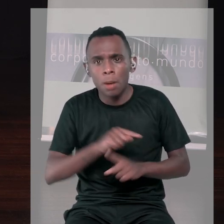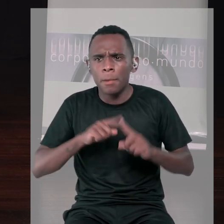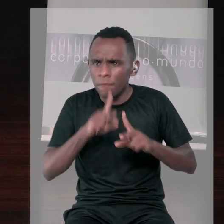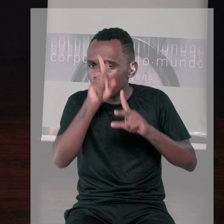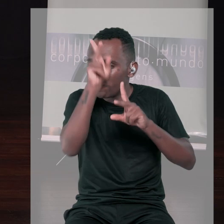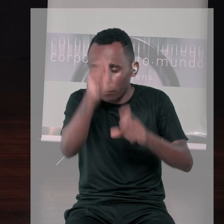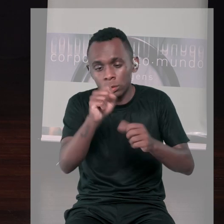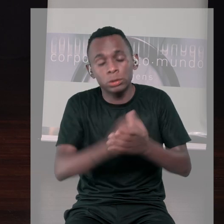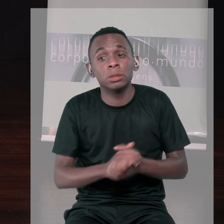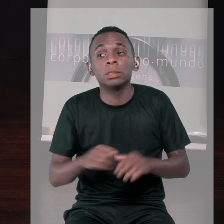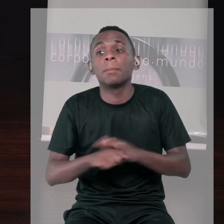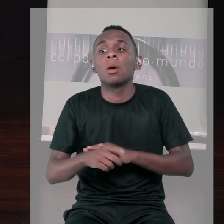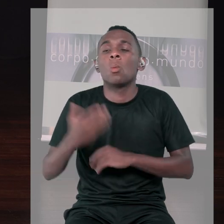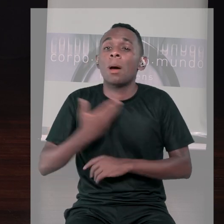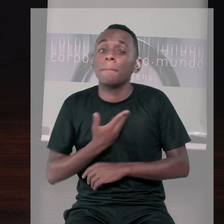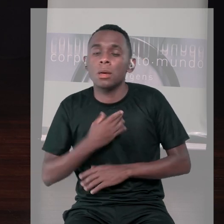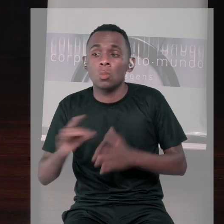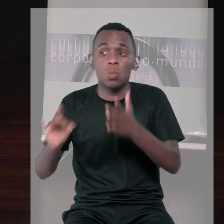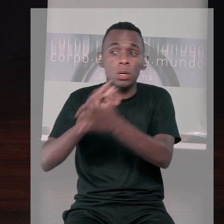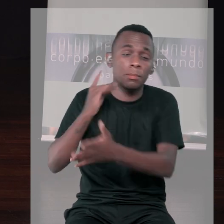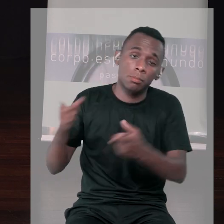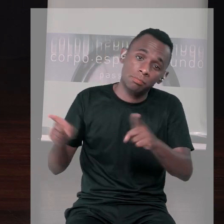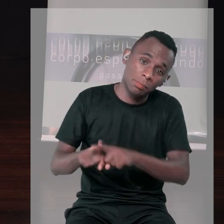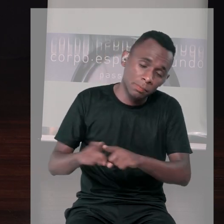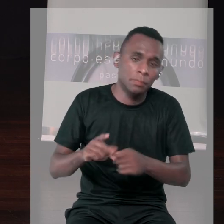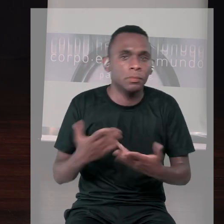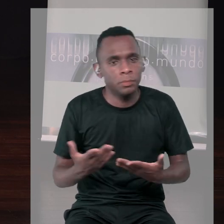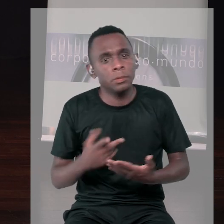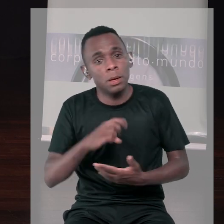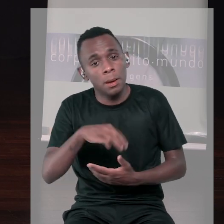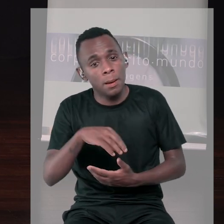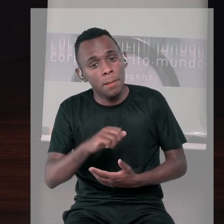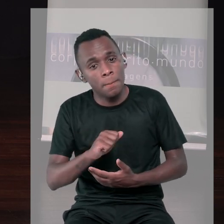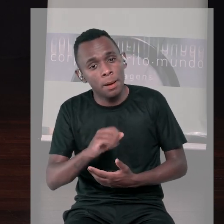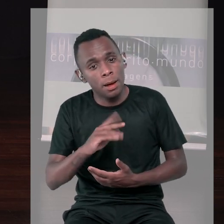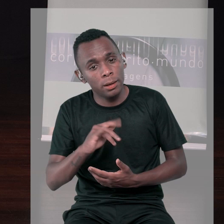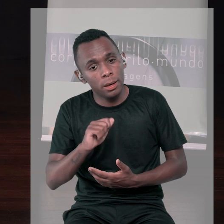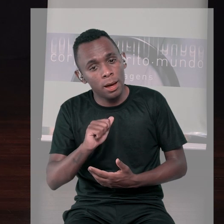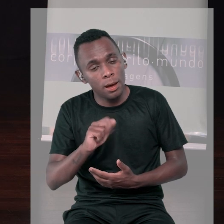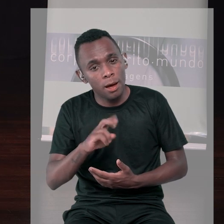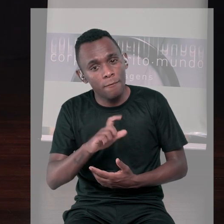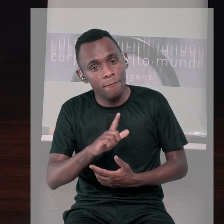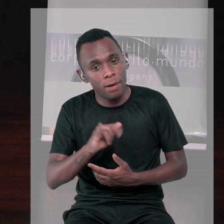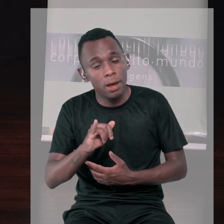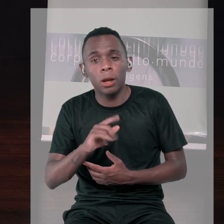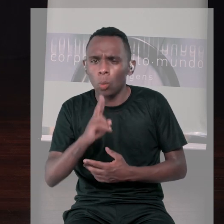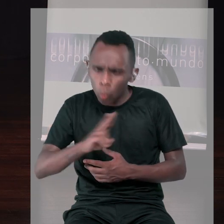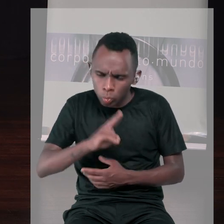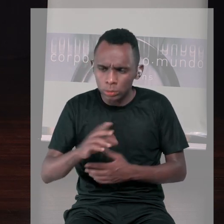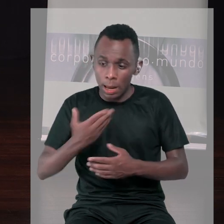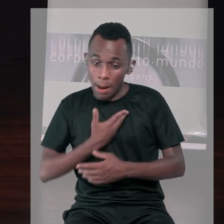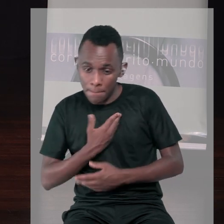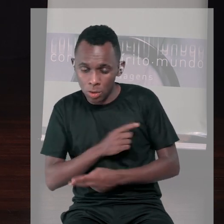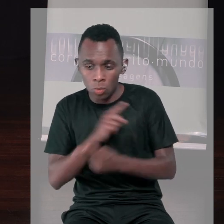inimigo. De fato, Maquiavel, numa carta de 1508, já usa essa linguagem do amigo e do inimigo. Então, né, Clausewitz